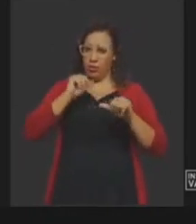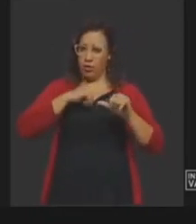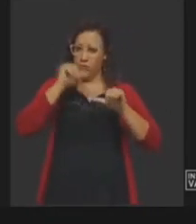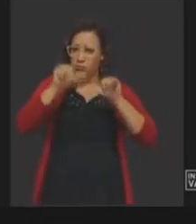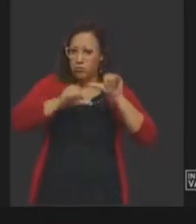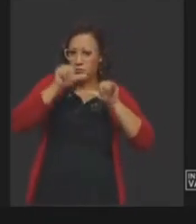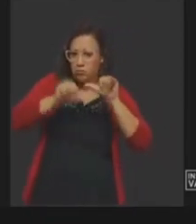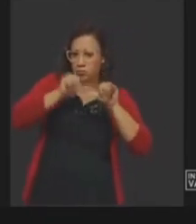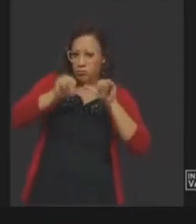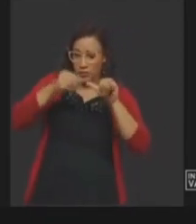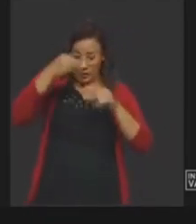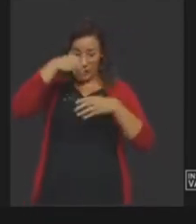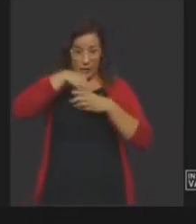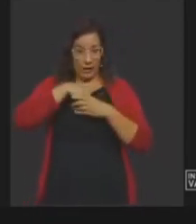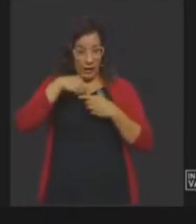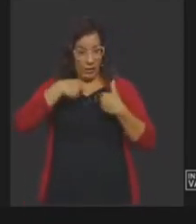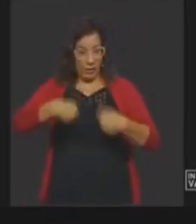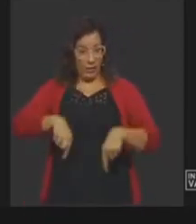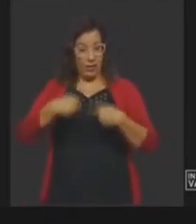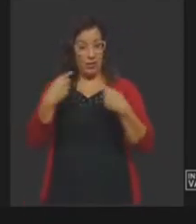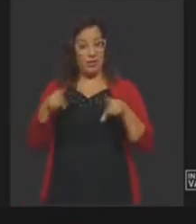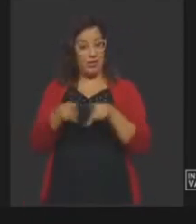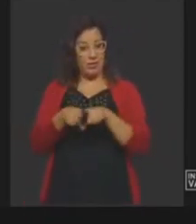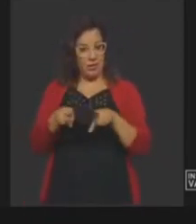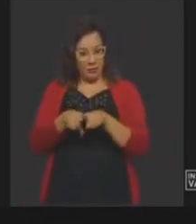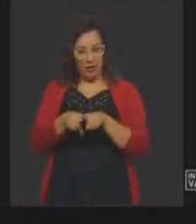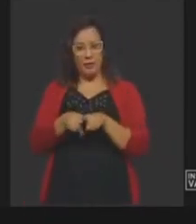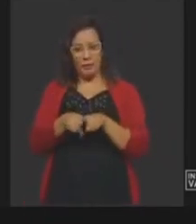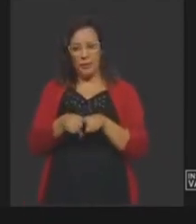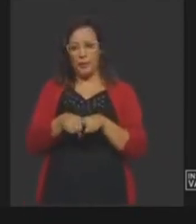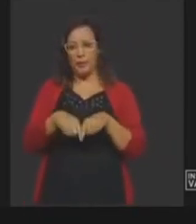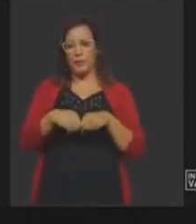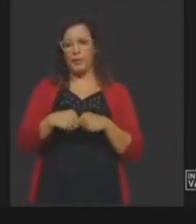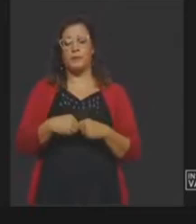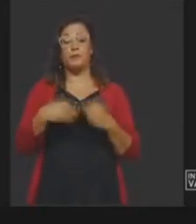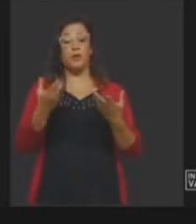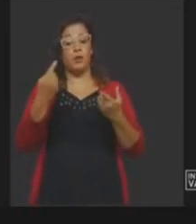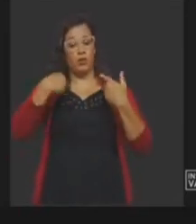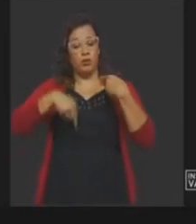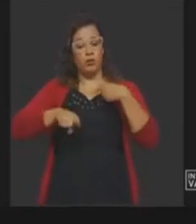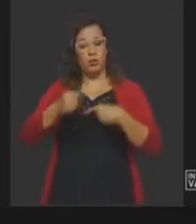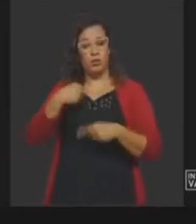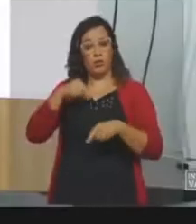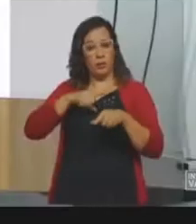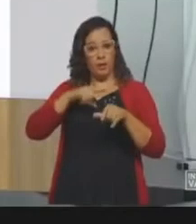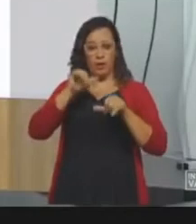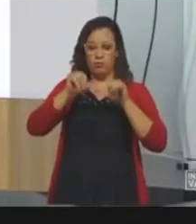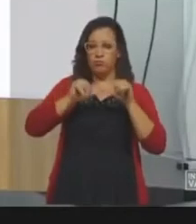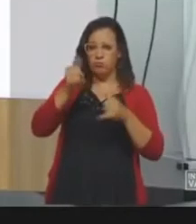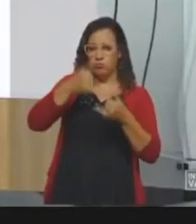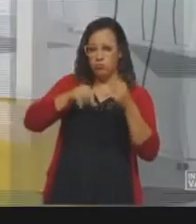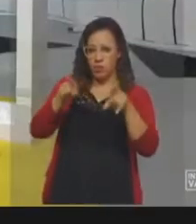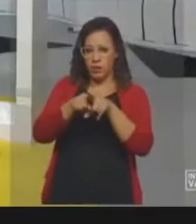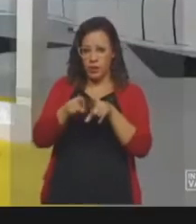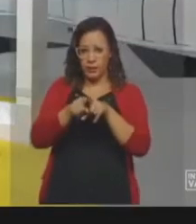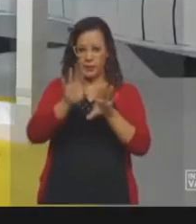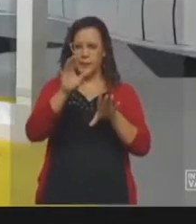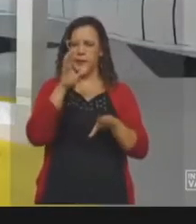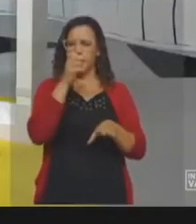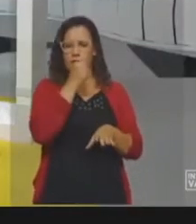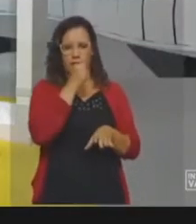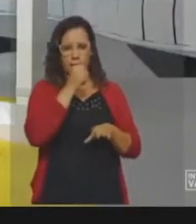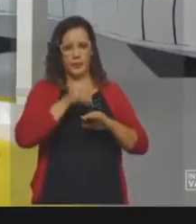dentro do nosso organismo, e fisiológicas, também relacionadas às propriedades bioquímicas. Bom, vamos aqui rapidamente